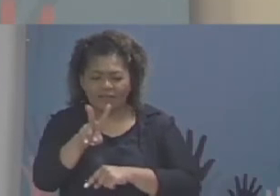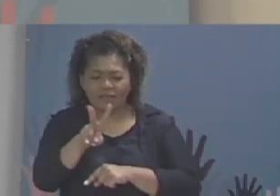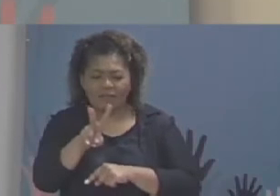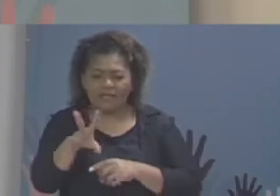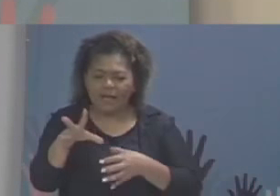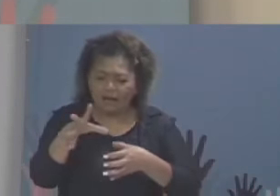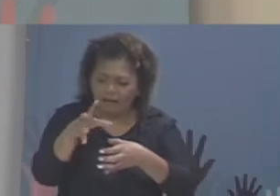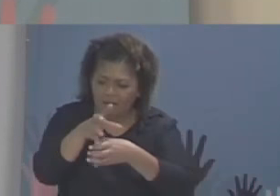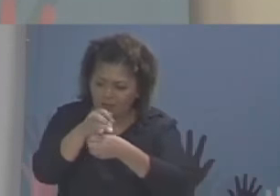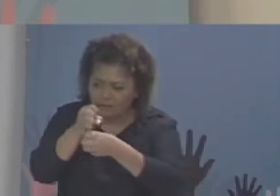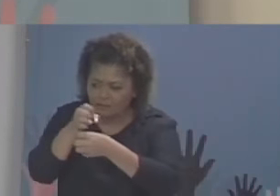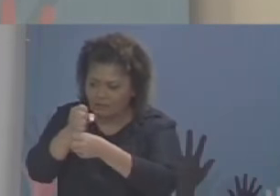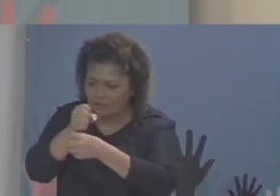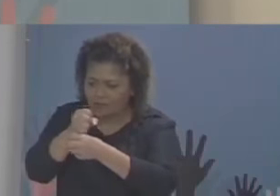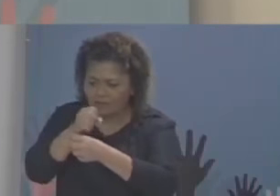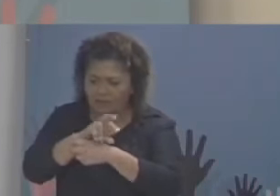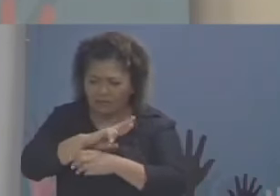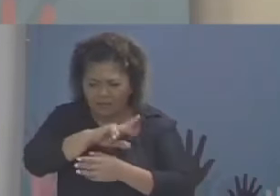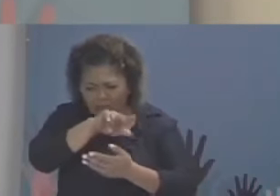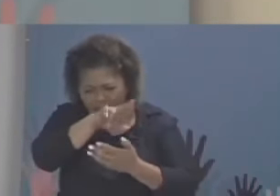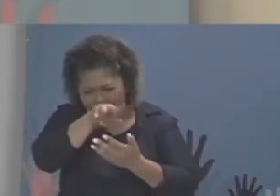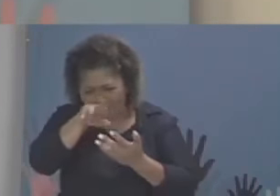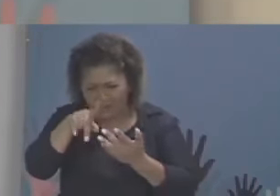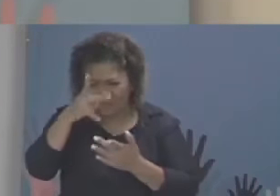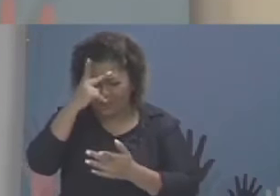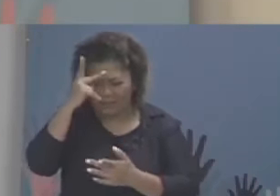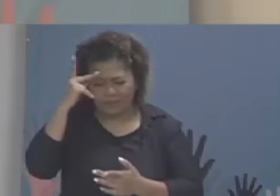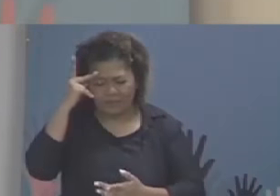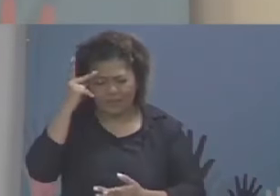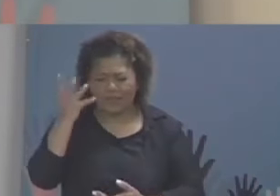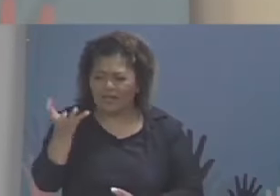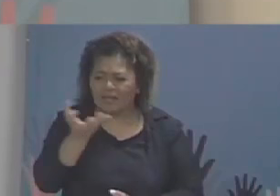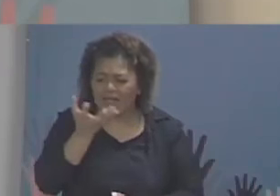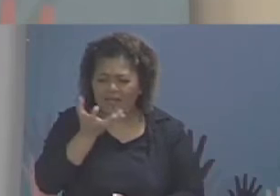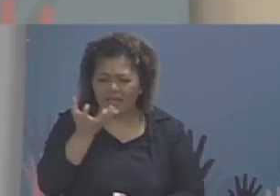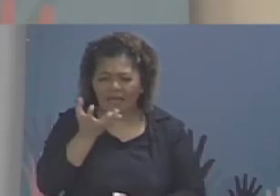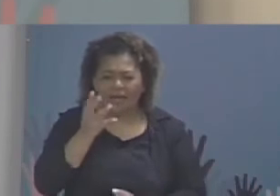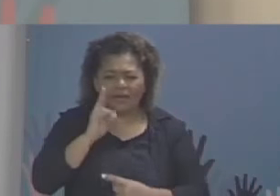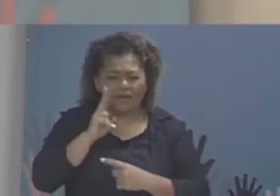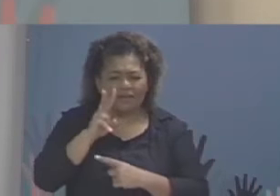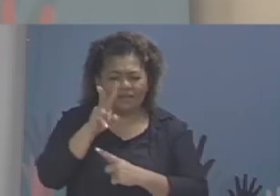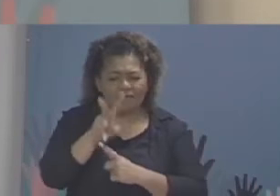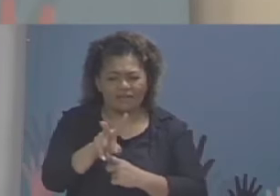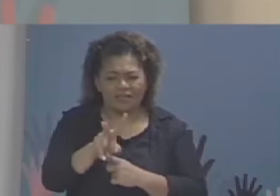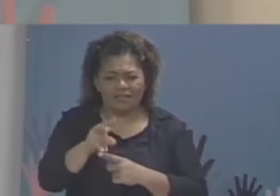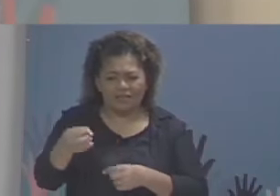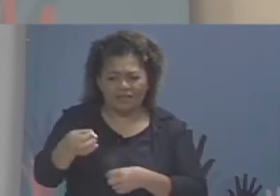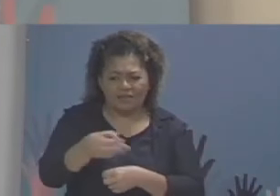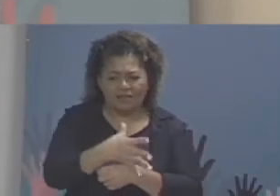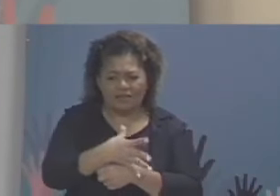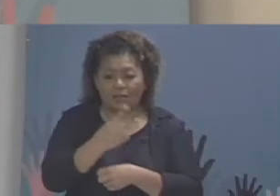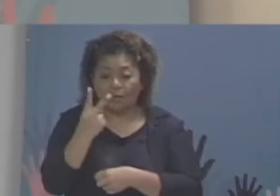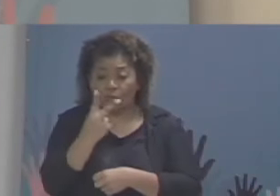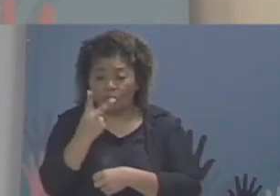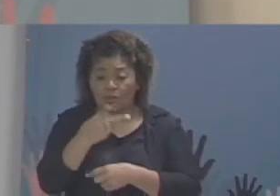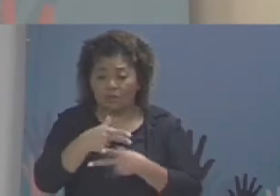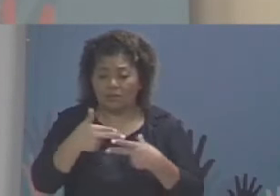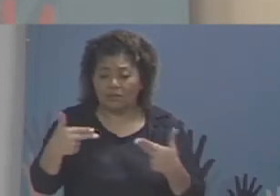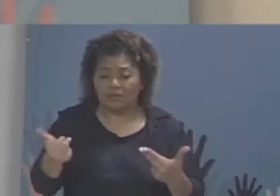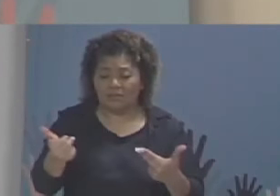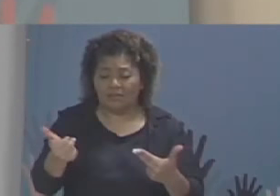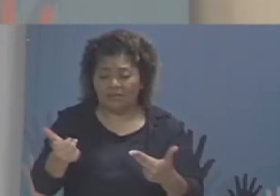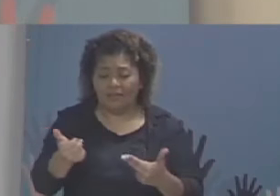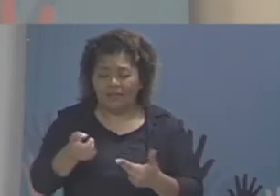aglutinam dezenas de milhares de pessoas que querem, que enxergam na renovação duas coisas. A